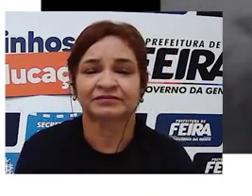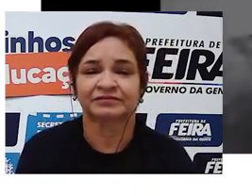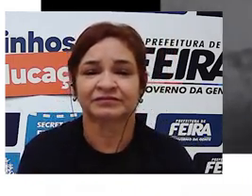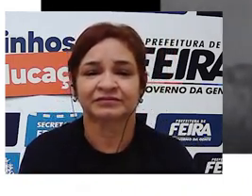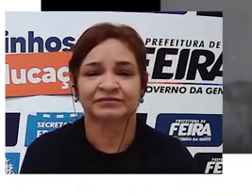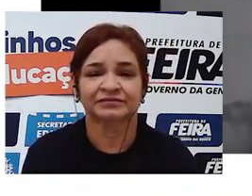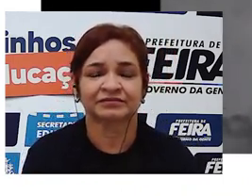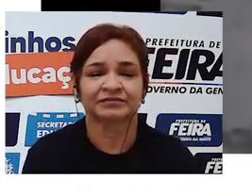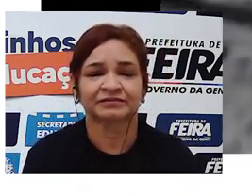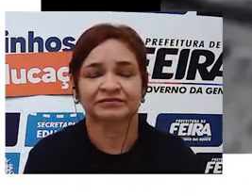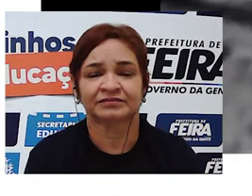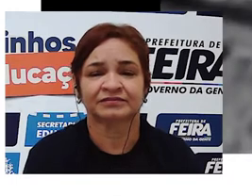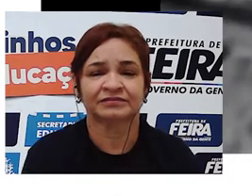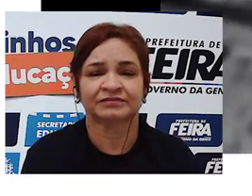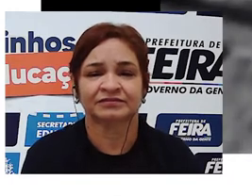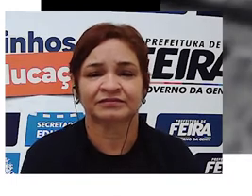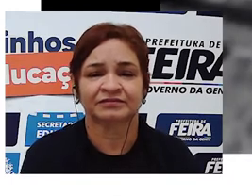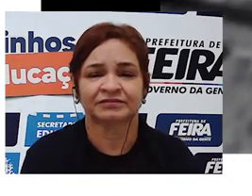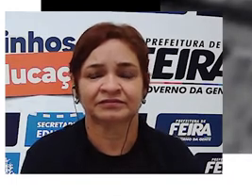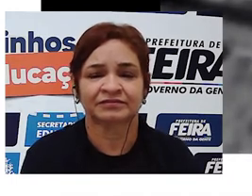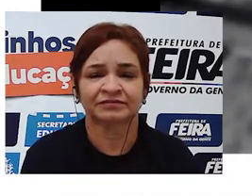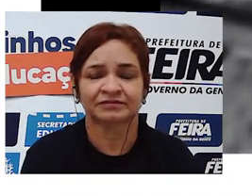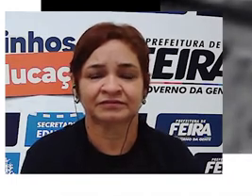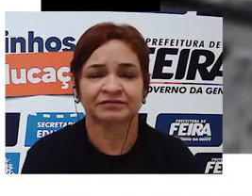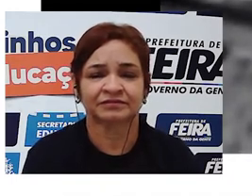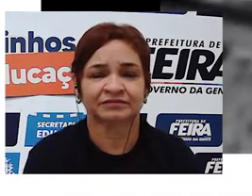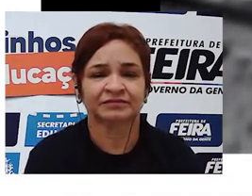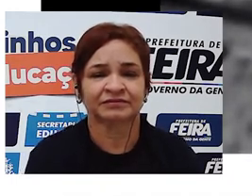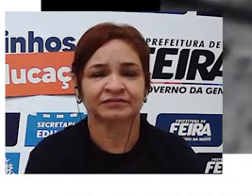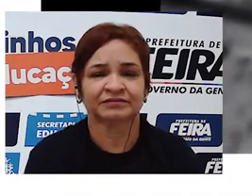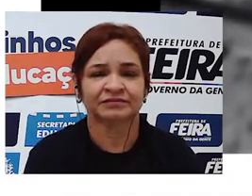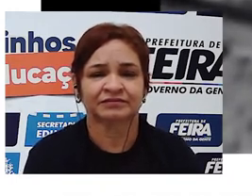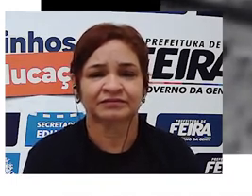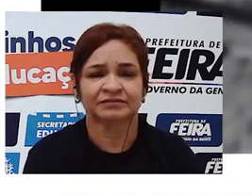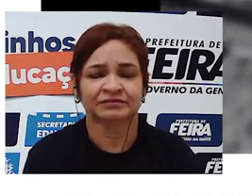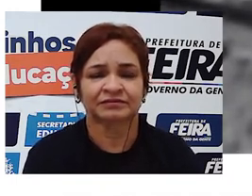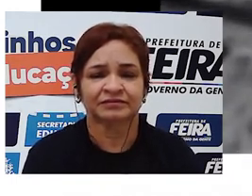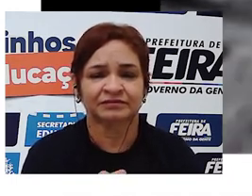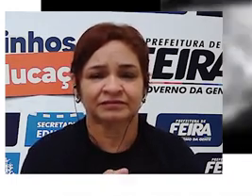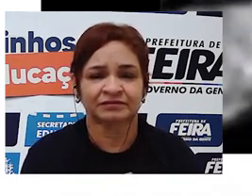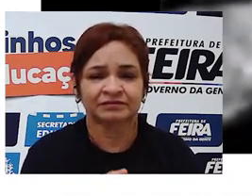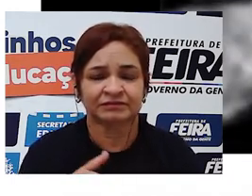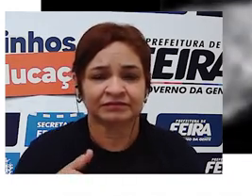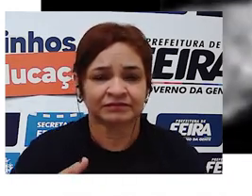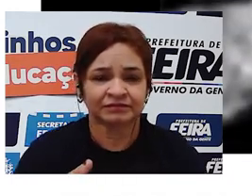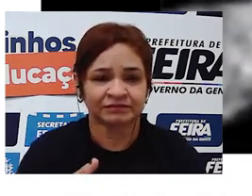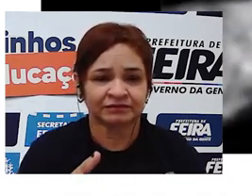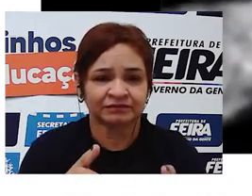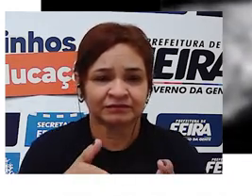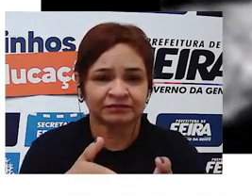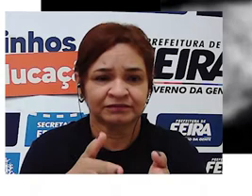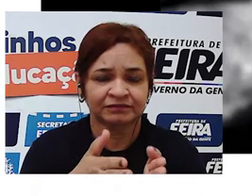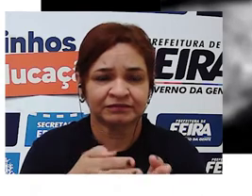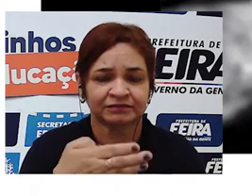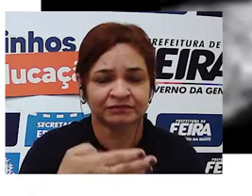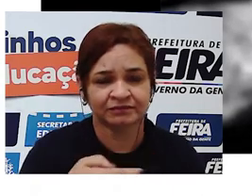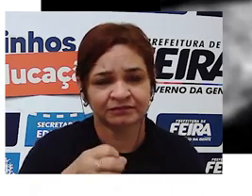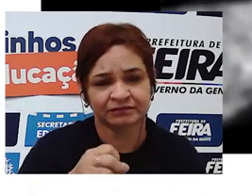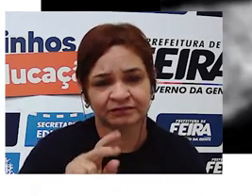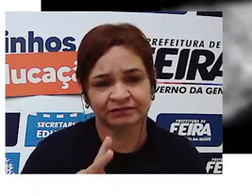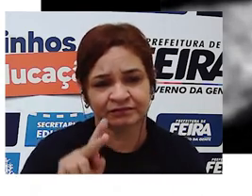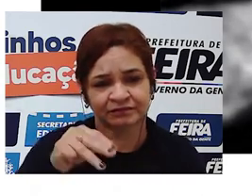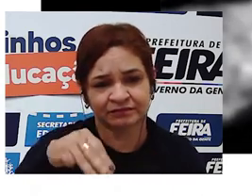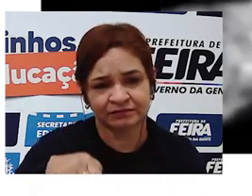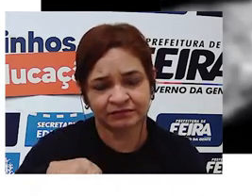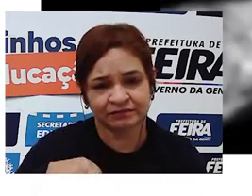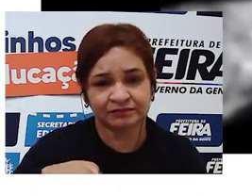com o Governo do Estado. A terceiro ano de atividades, a Secretaria da Aviação abrirá cerca de 400 quilômetros de